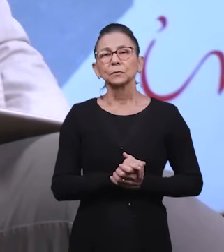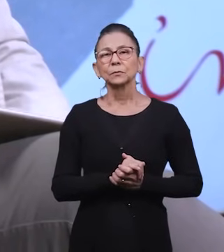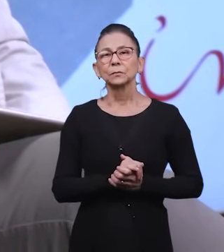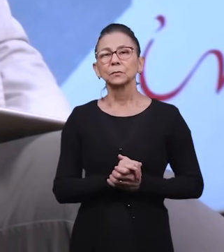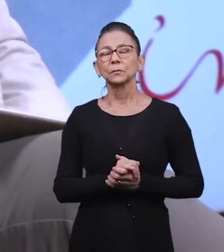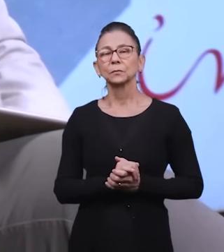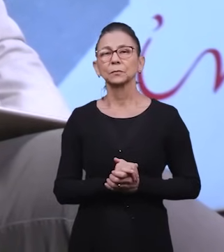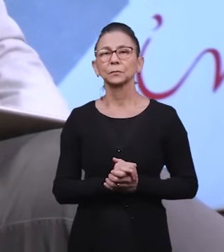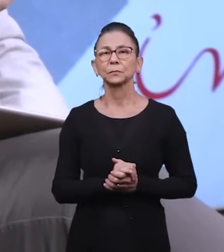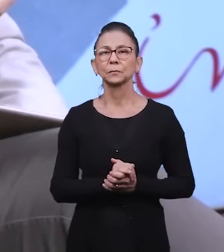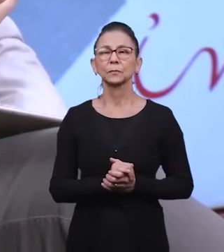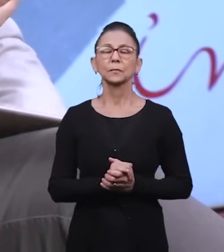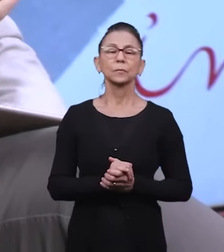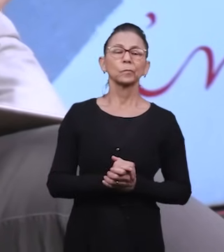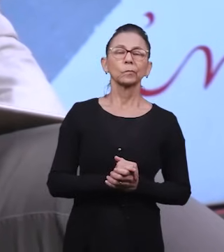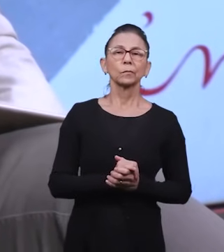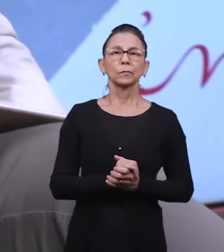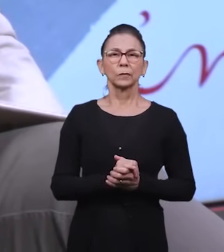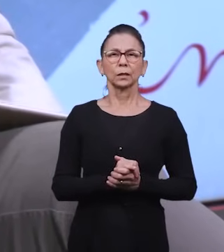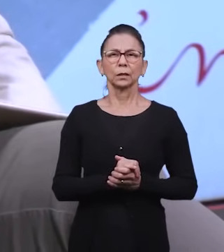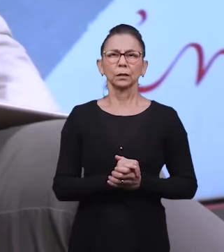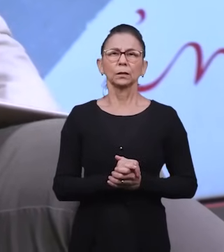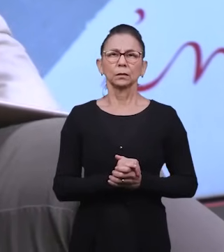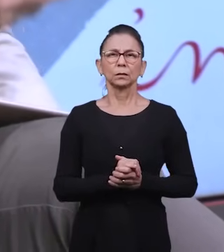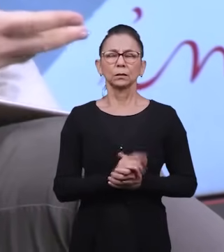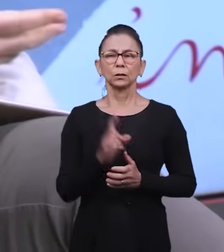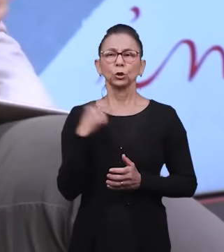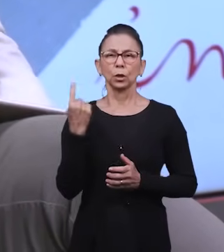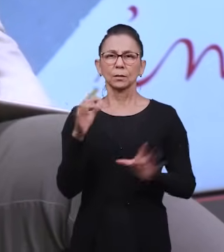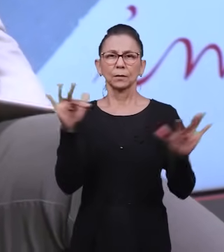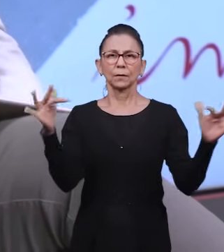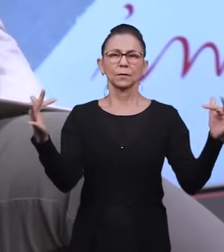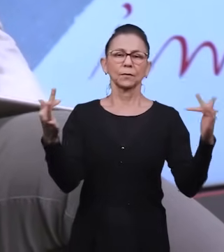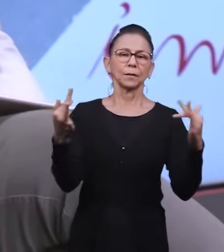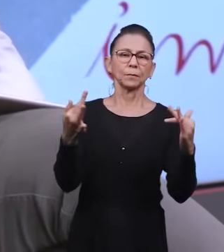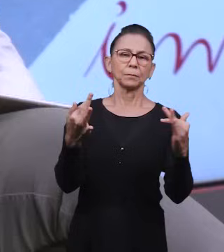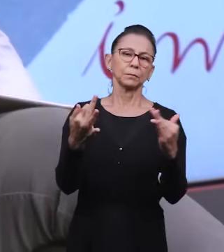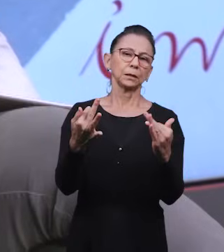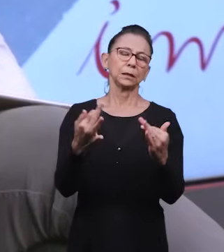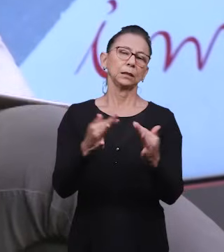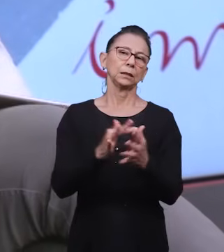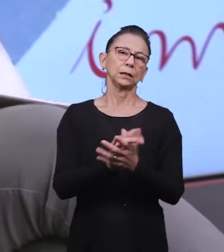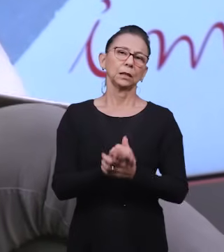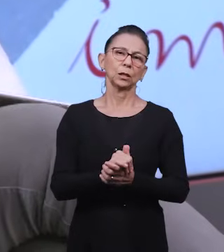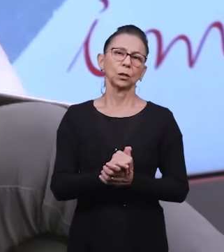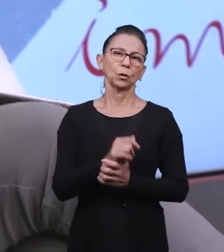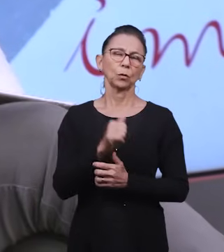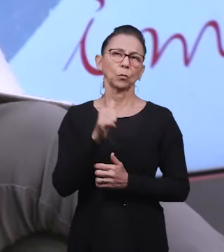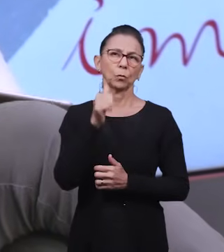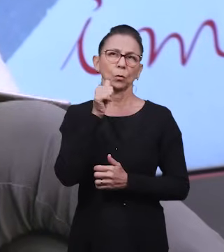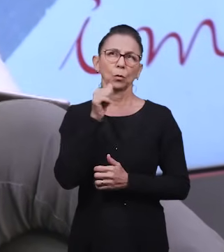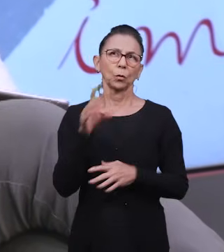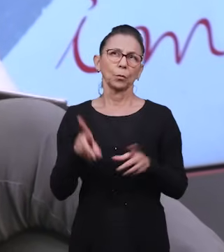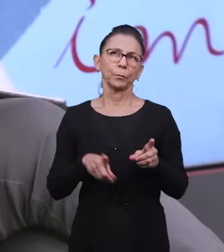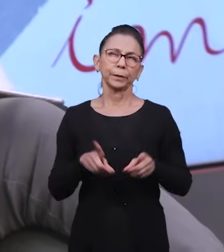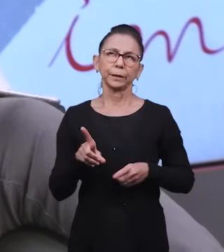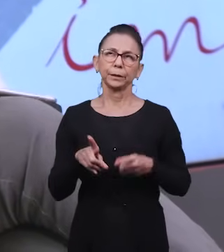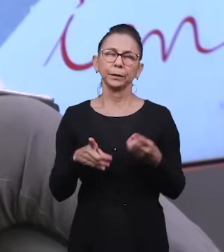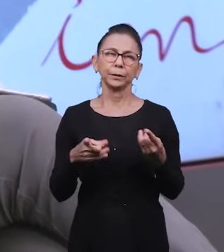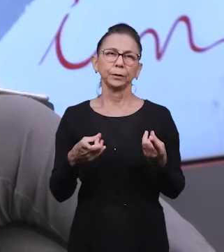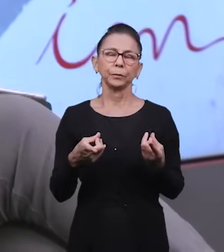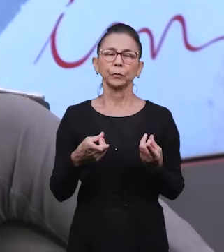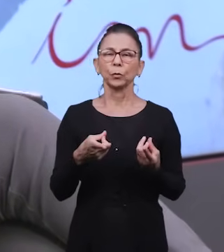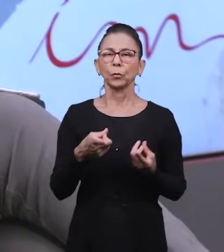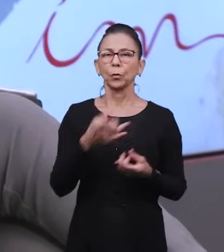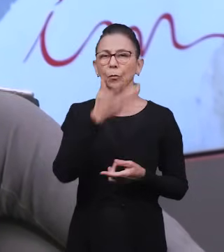quando percebemos dentro de casa, tá, na família, alguém próximo, um irmão na igreja que é